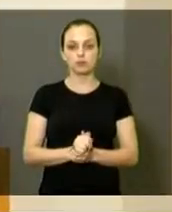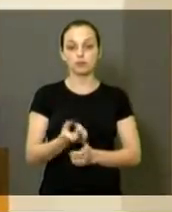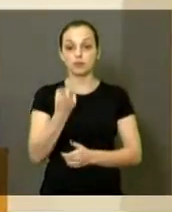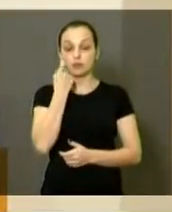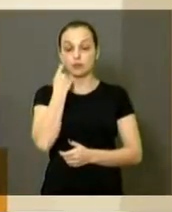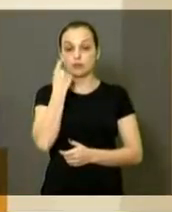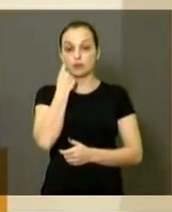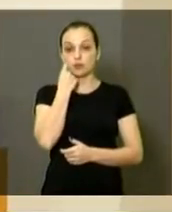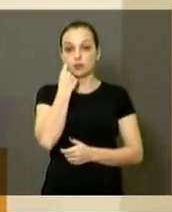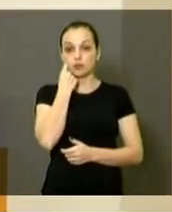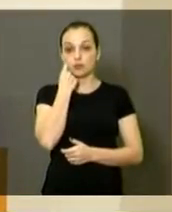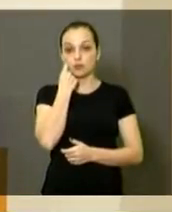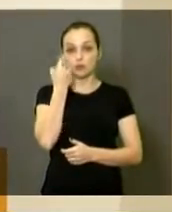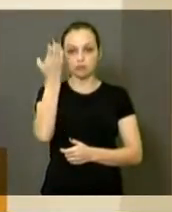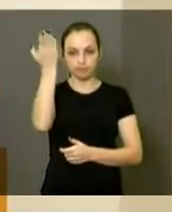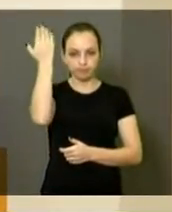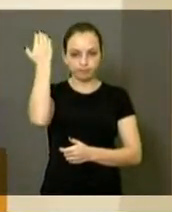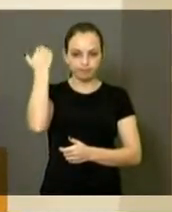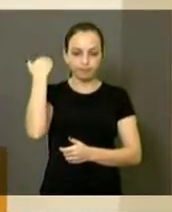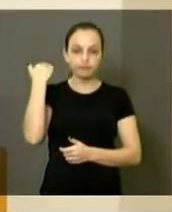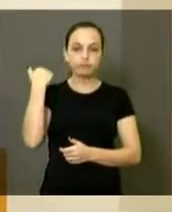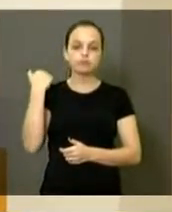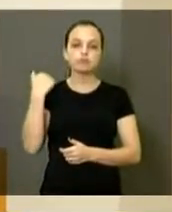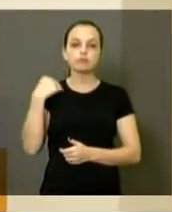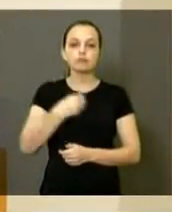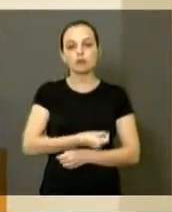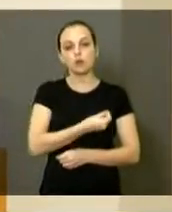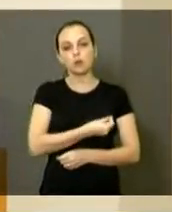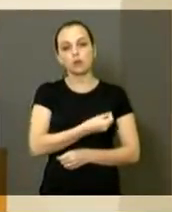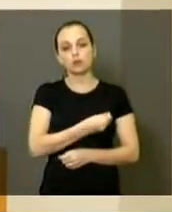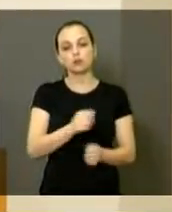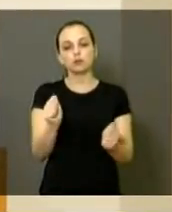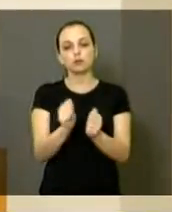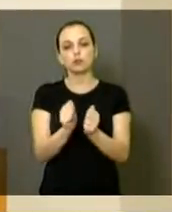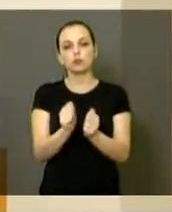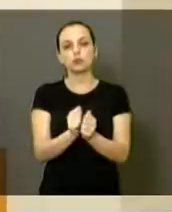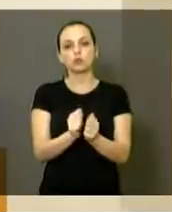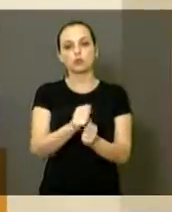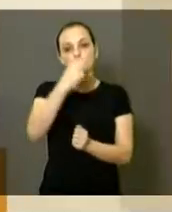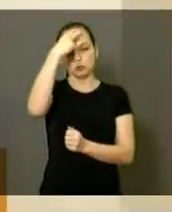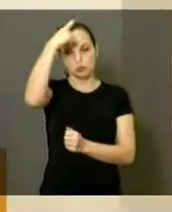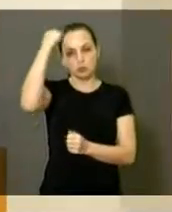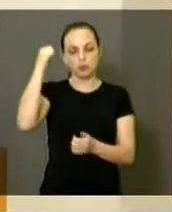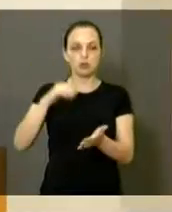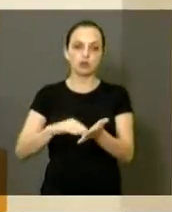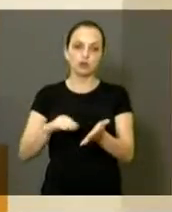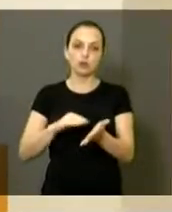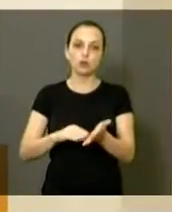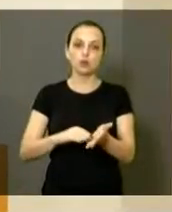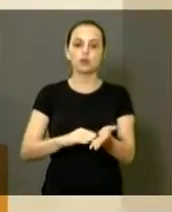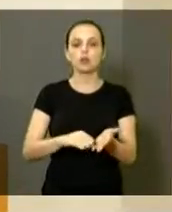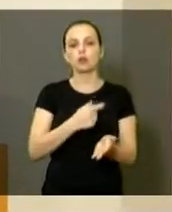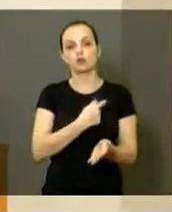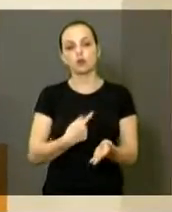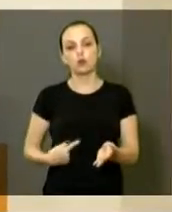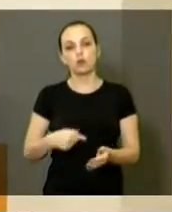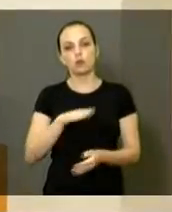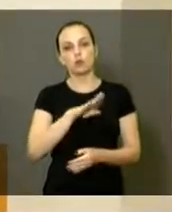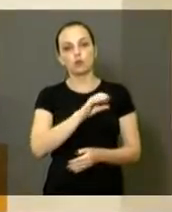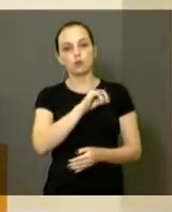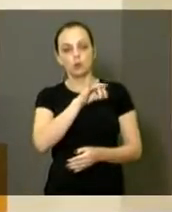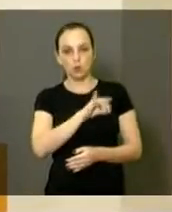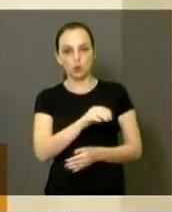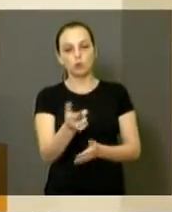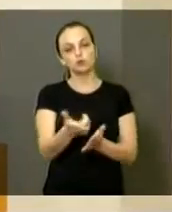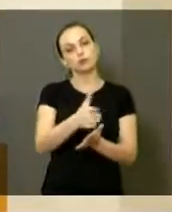Sexta-feira, eu participei com o prefeito, com o secretário do governo, Aloysio Braz, e outros